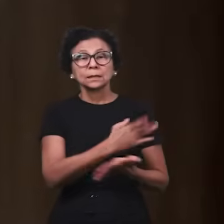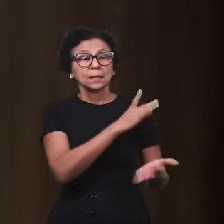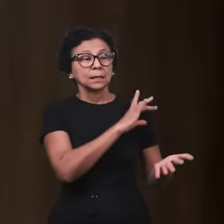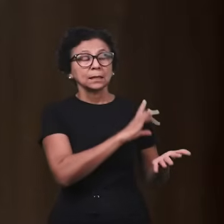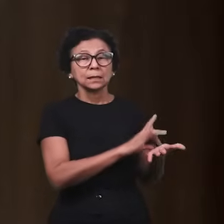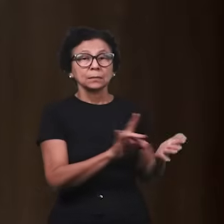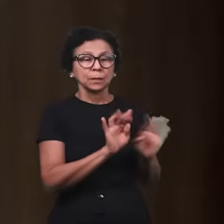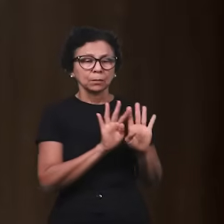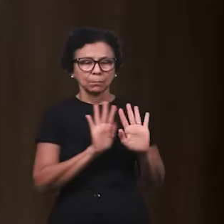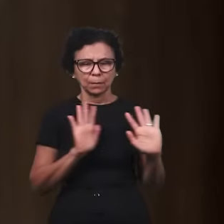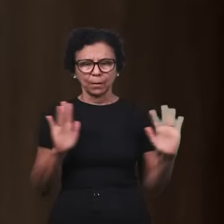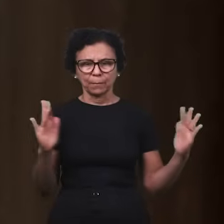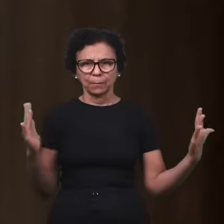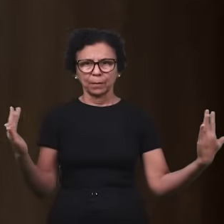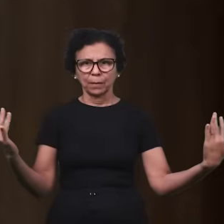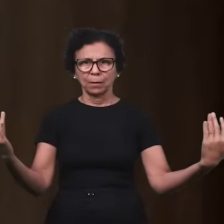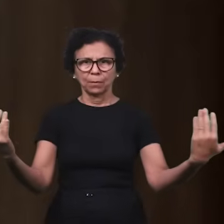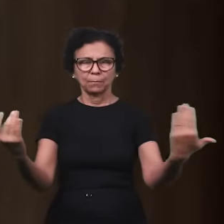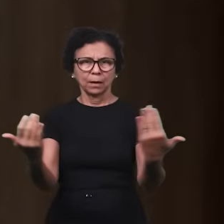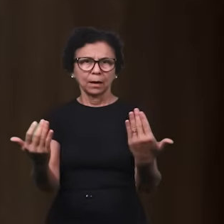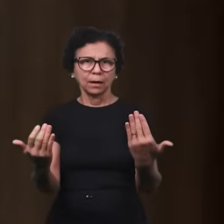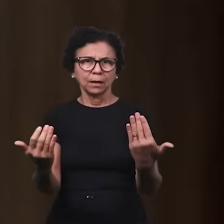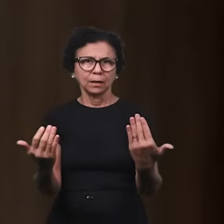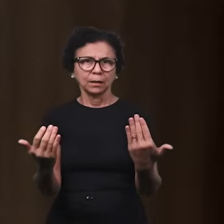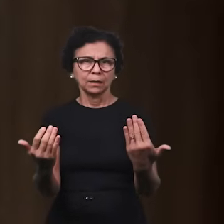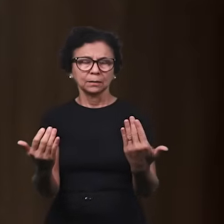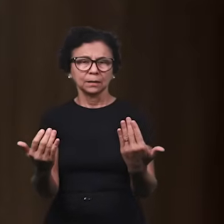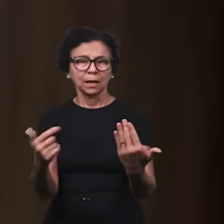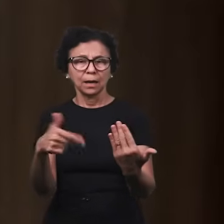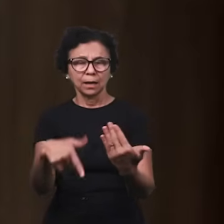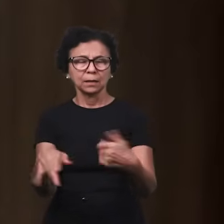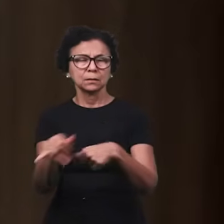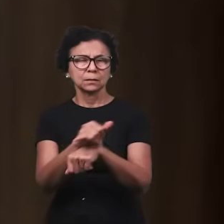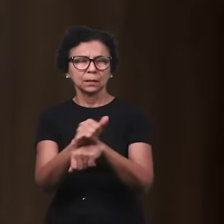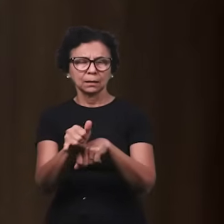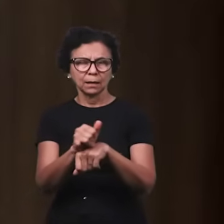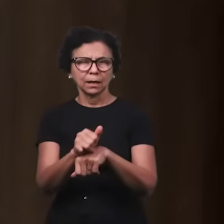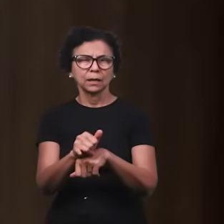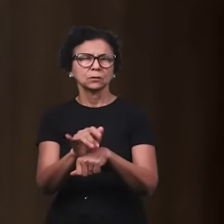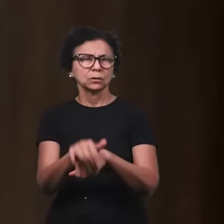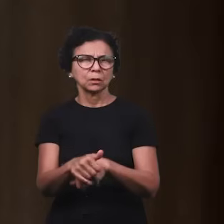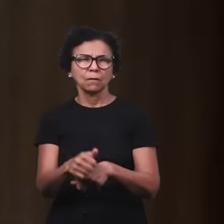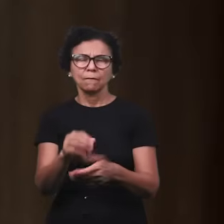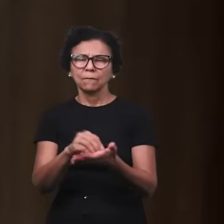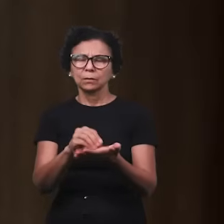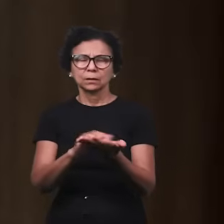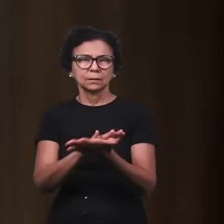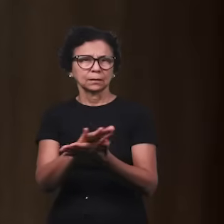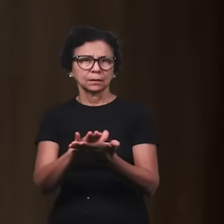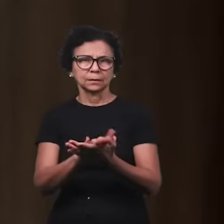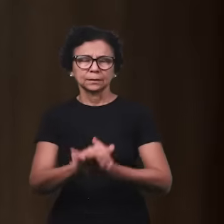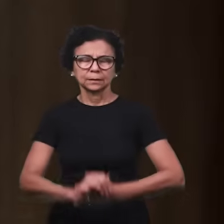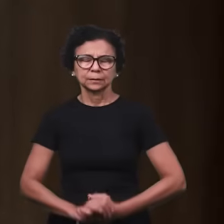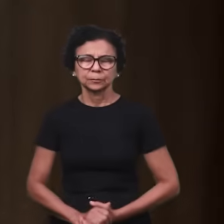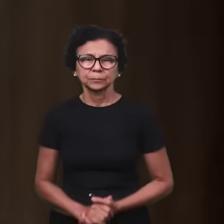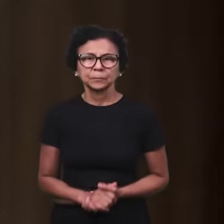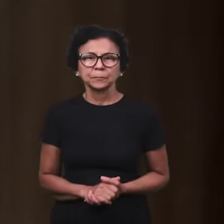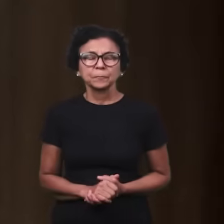hoje isso espiritualmente já está acontecendo. Porque a igreja já está